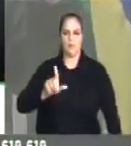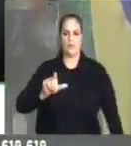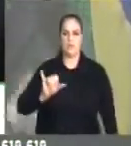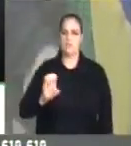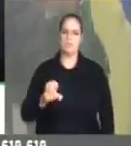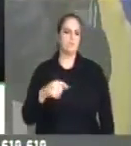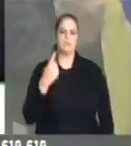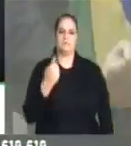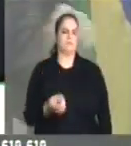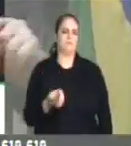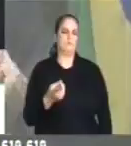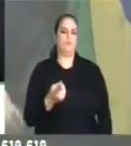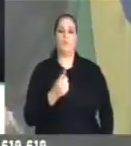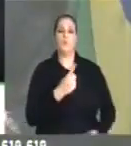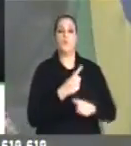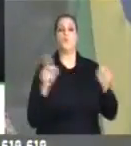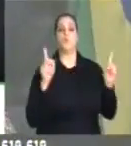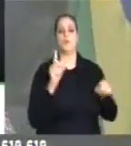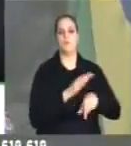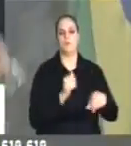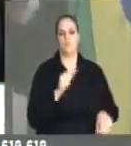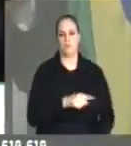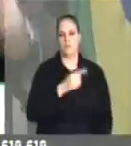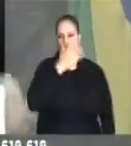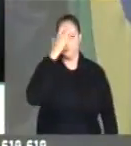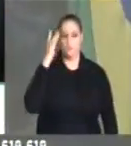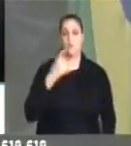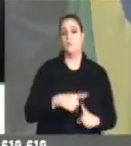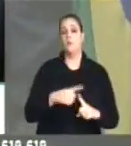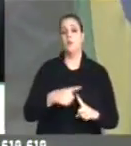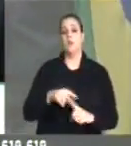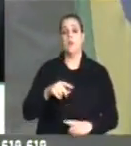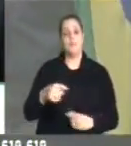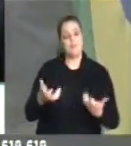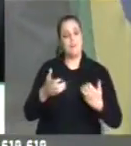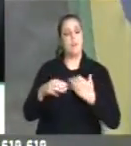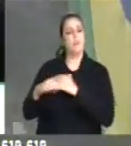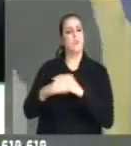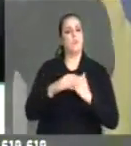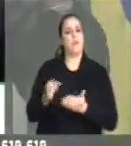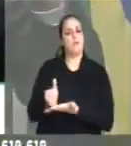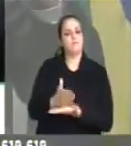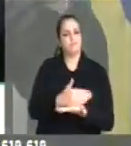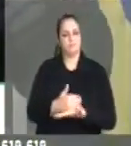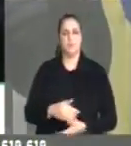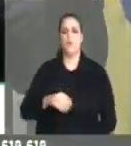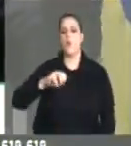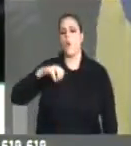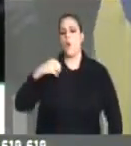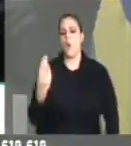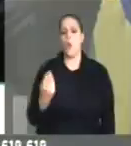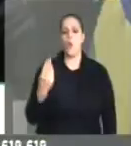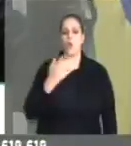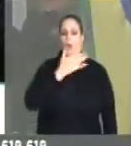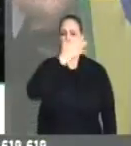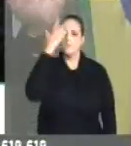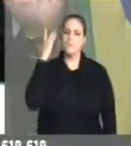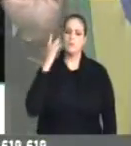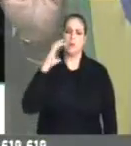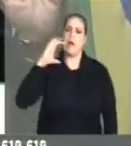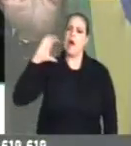rachada igualmente por cada um. Segundo, aquele que em 5 minutos queria contar a sua vida